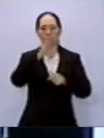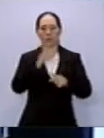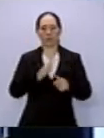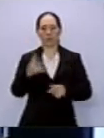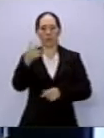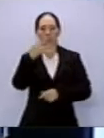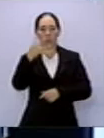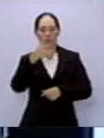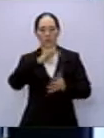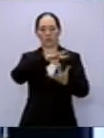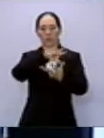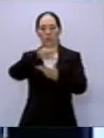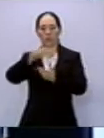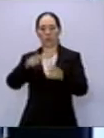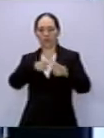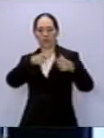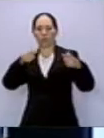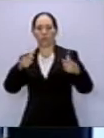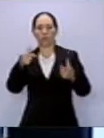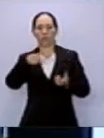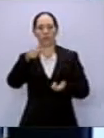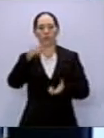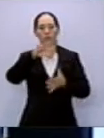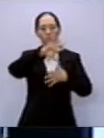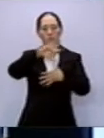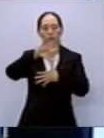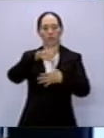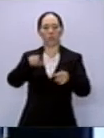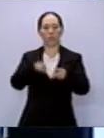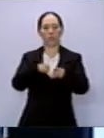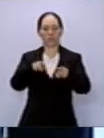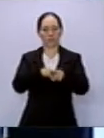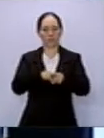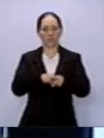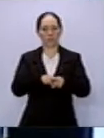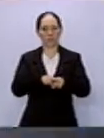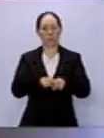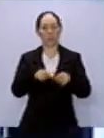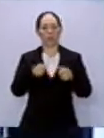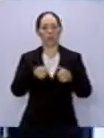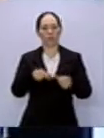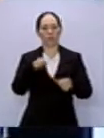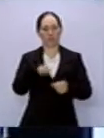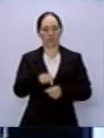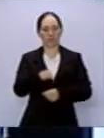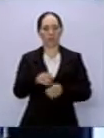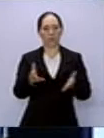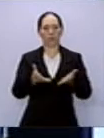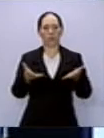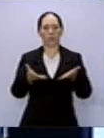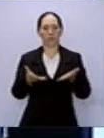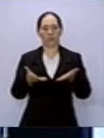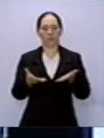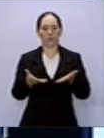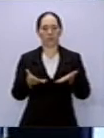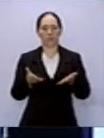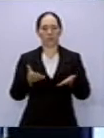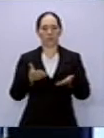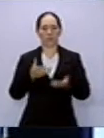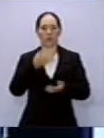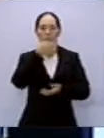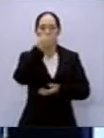do mundo a maior Central Sindical das Américas e estarmos aqui hoje para